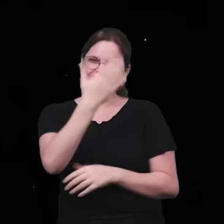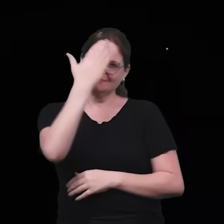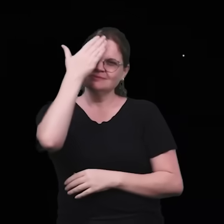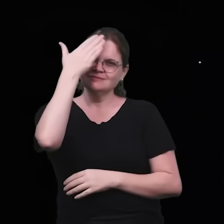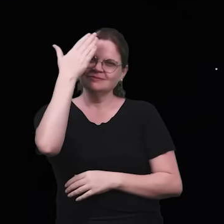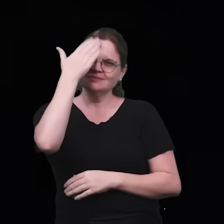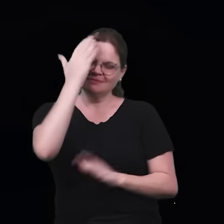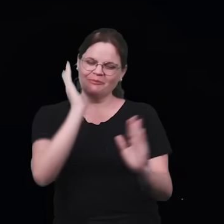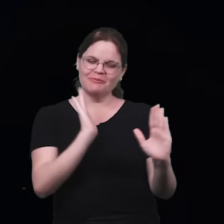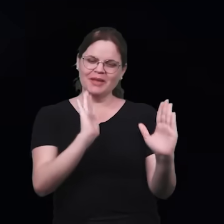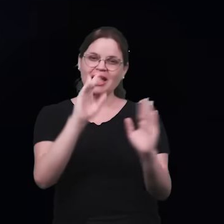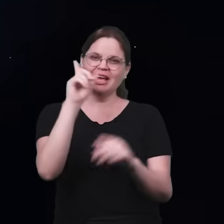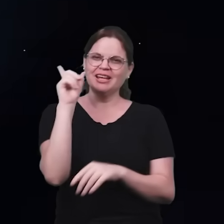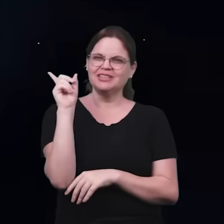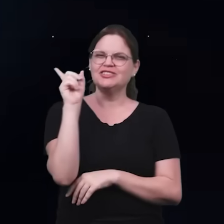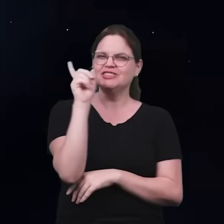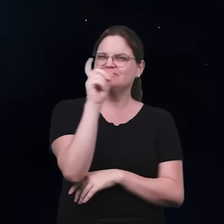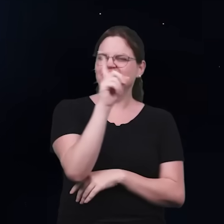Não